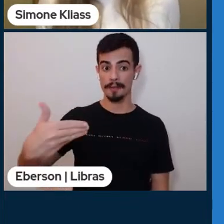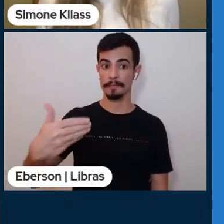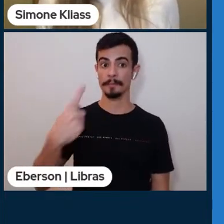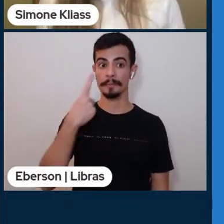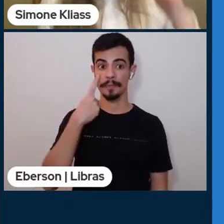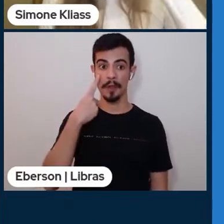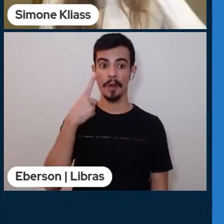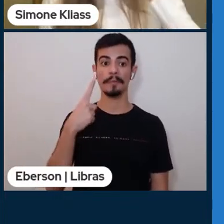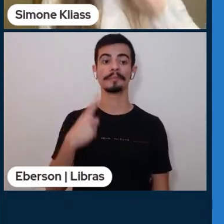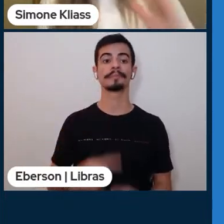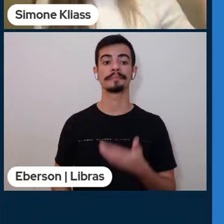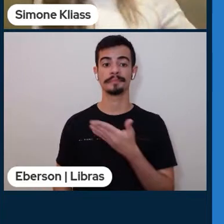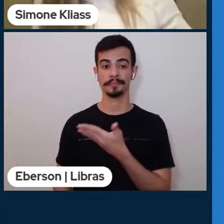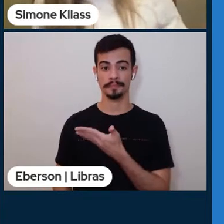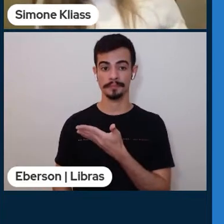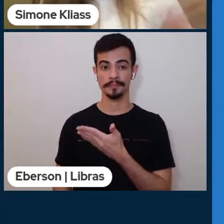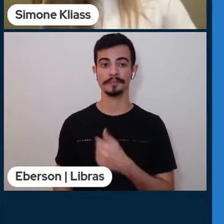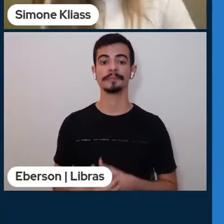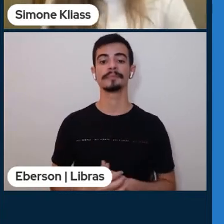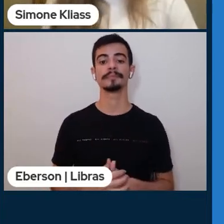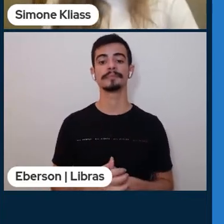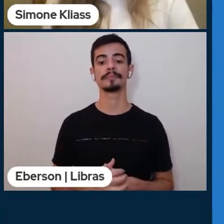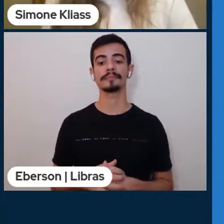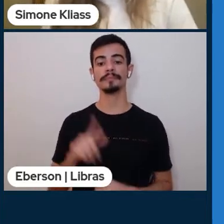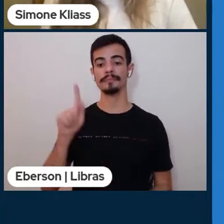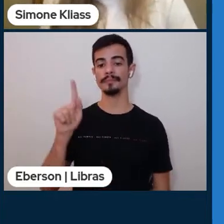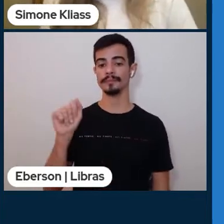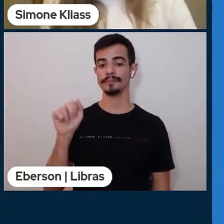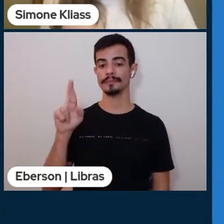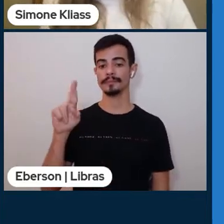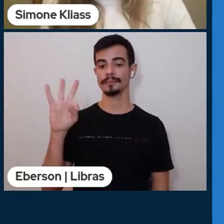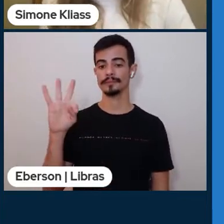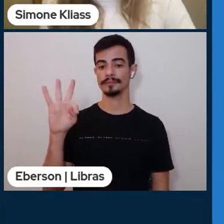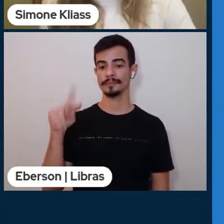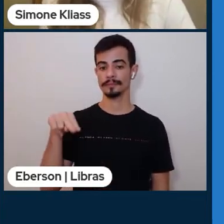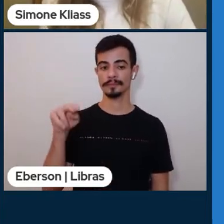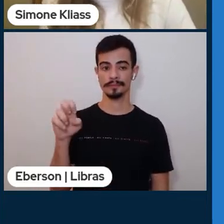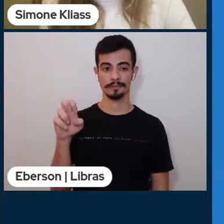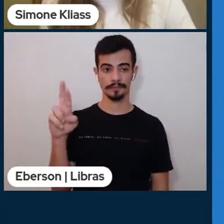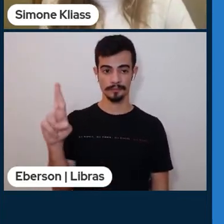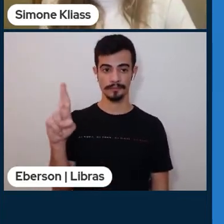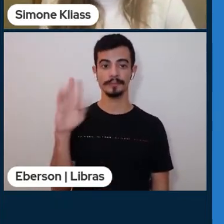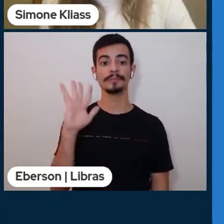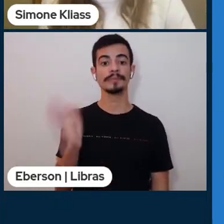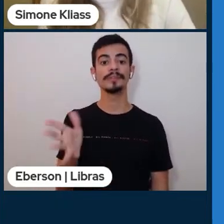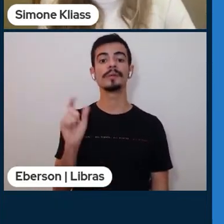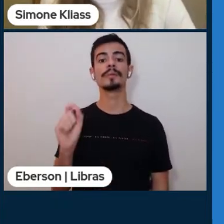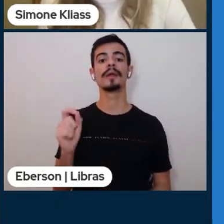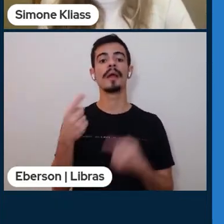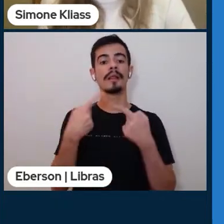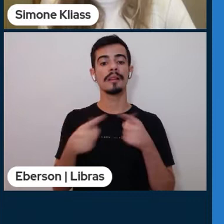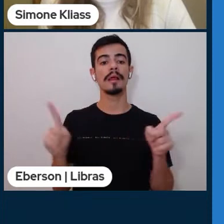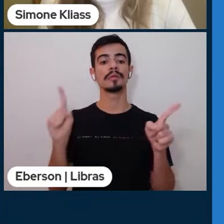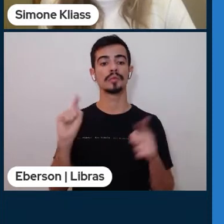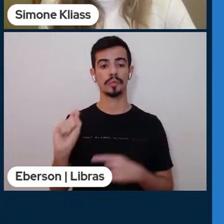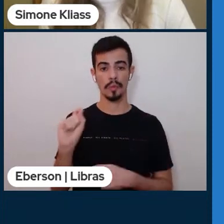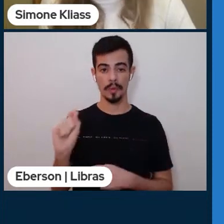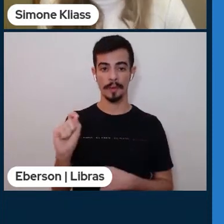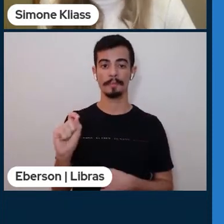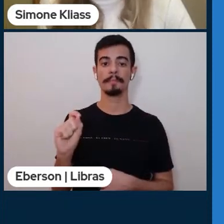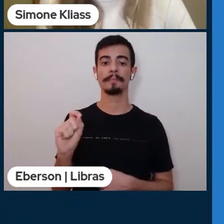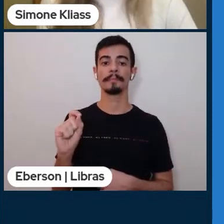slide que eu tô trazendo da Garnier eles acabaram de lançar o raikou raio se Comfortline wave-motion